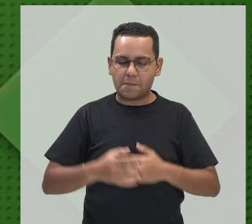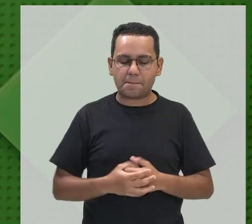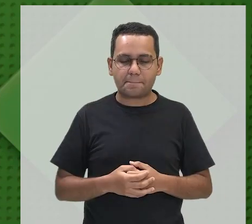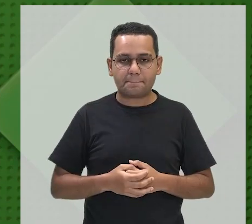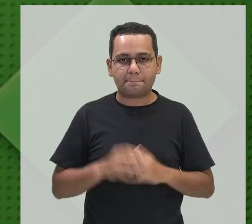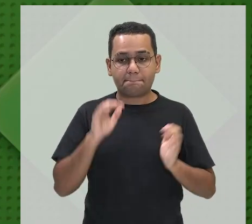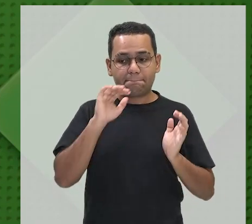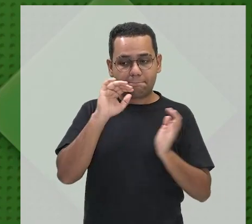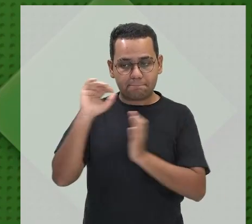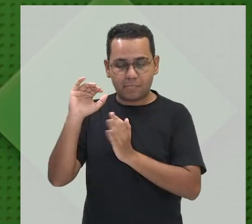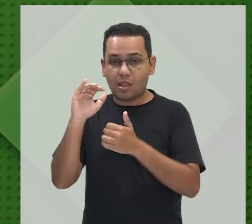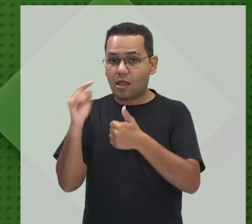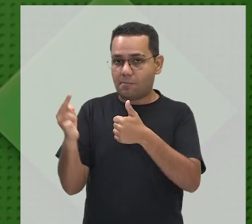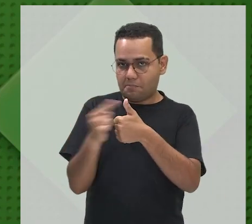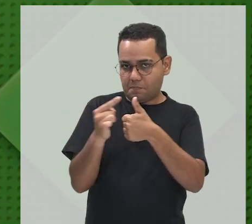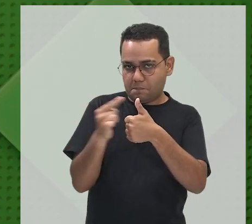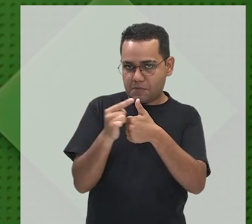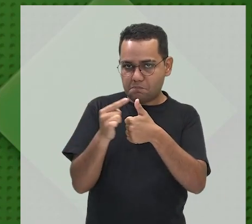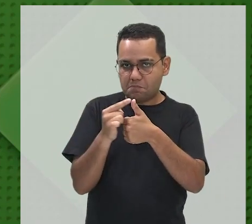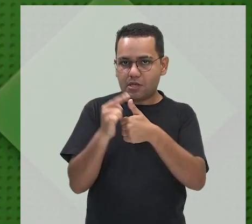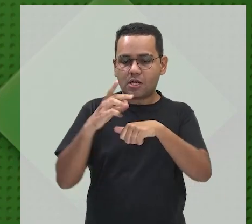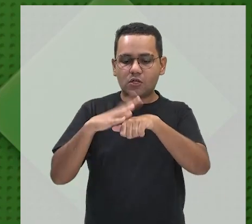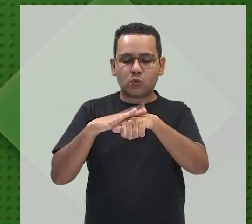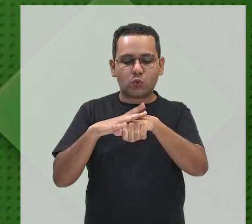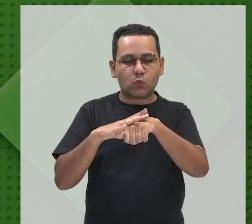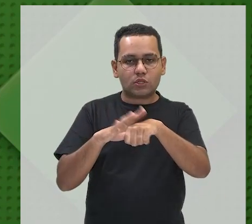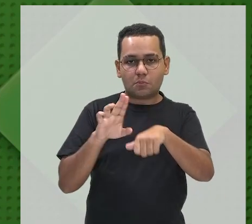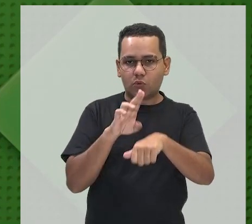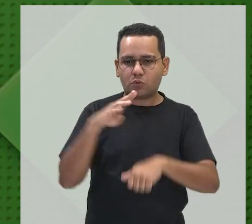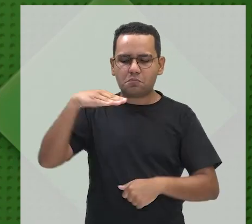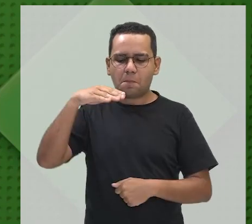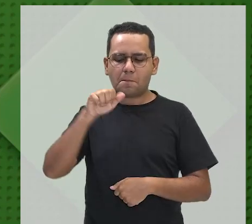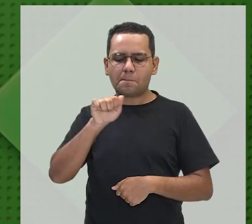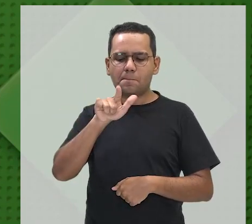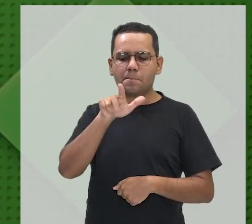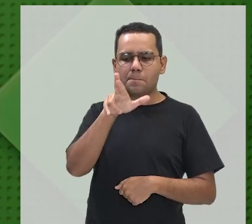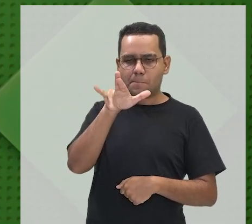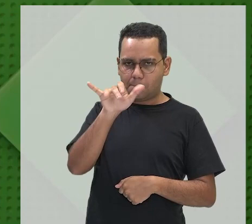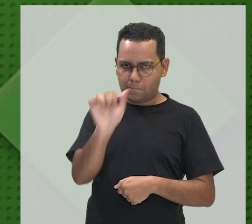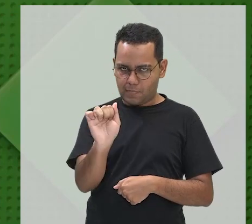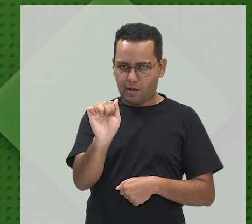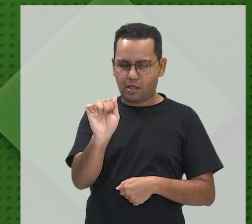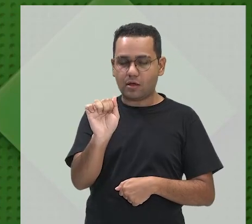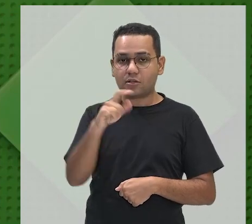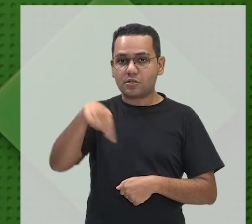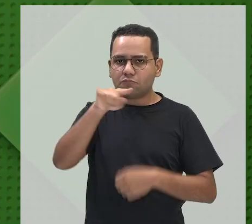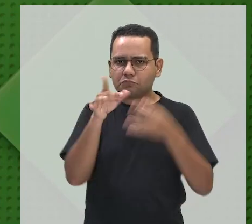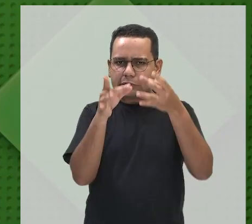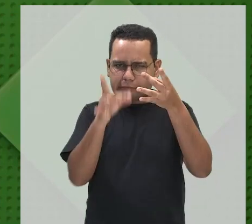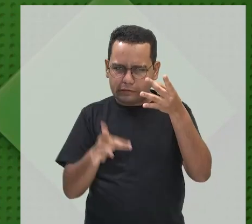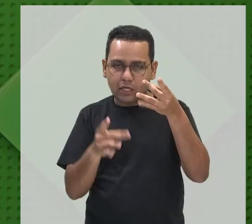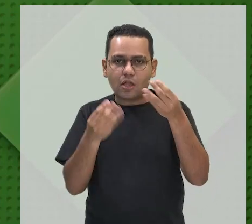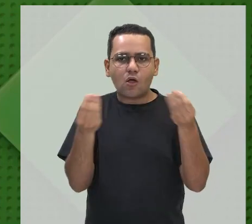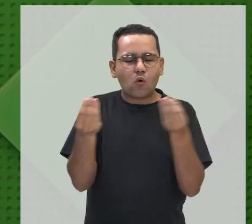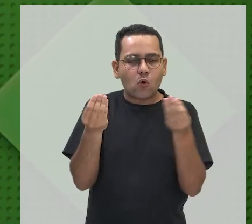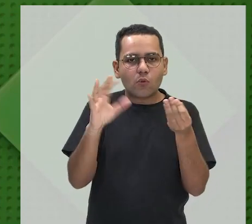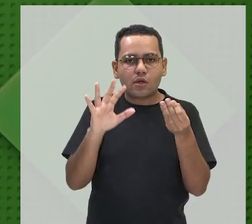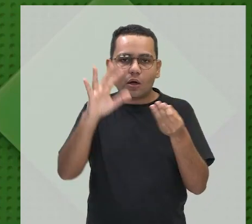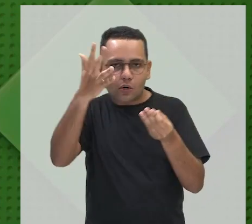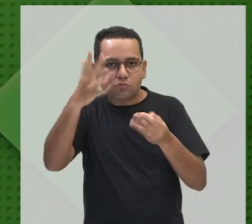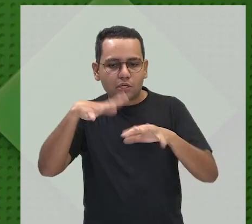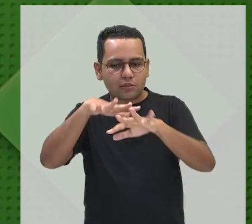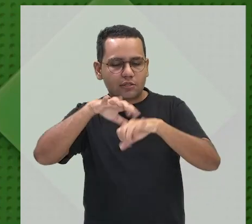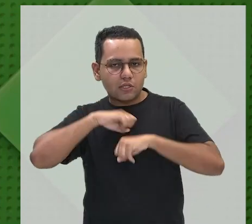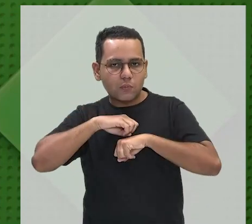a primeira doença que a gente vai conversar é a malária. A gente vai saber um pouco mais sobre a malária, a gente vai saber como ela é transmitida, como